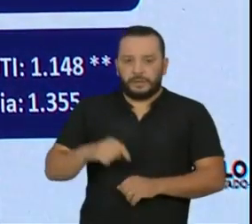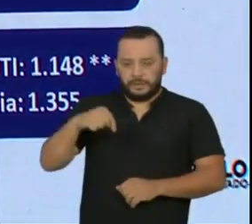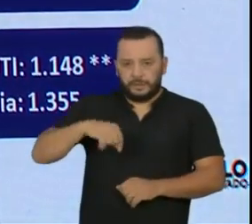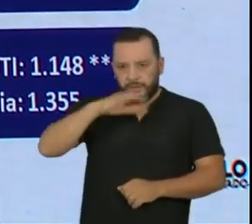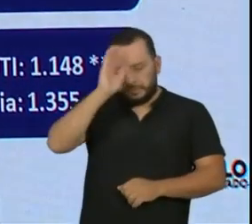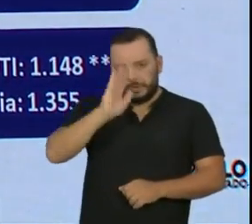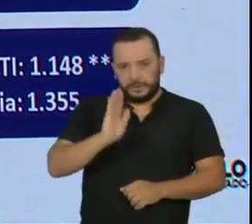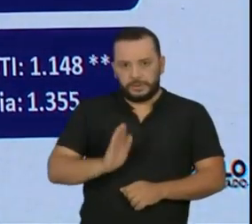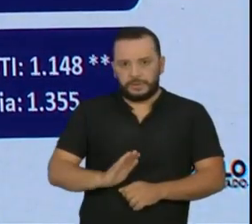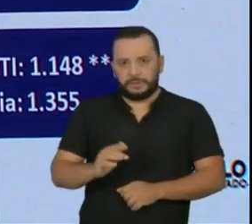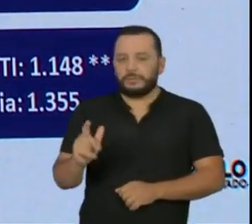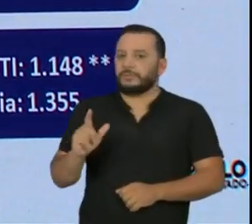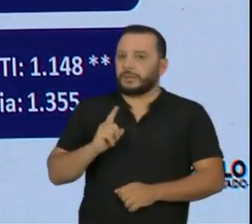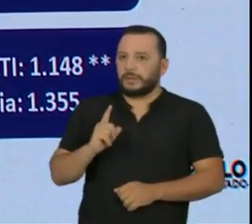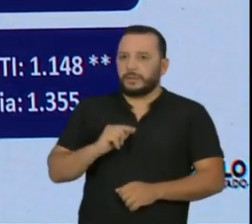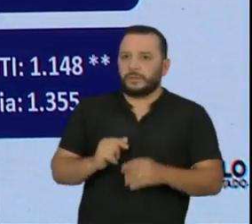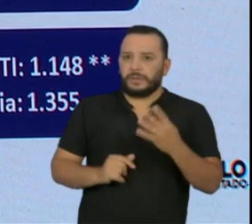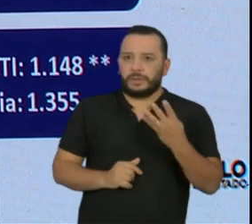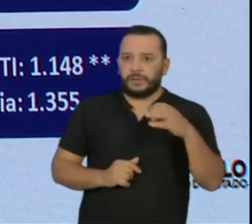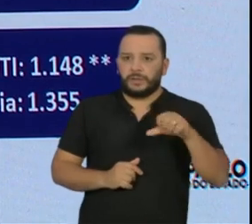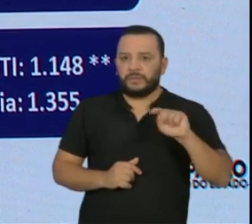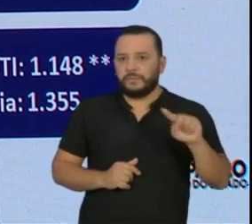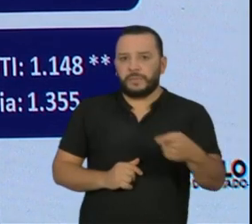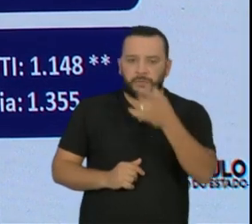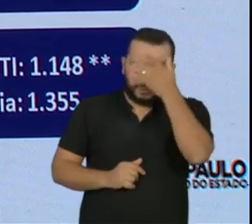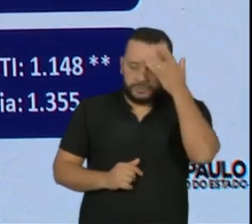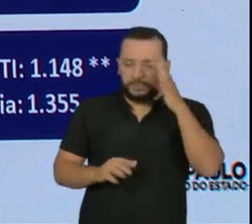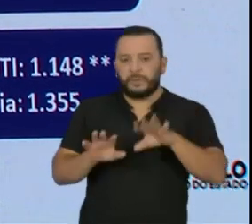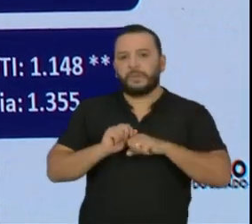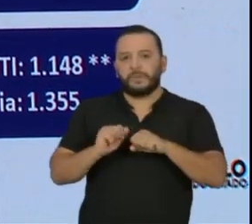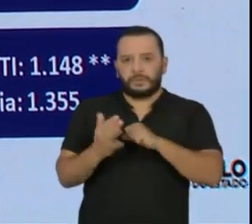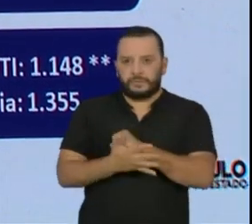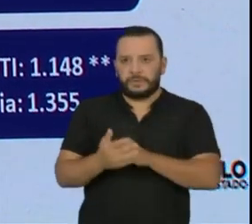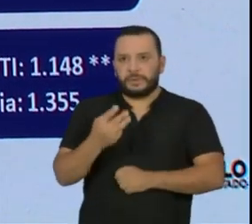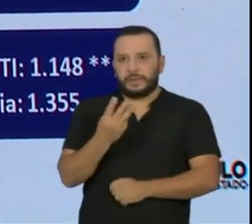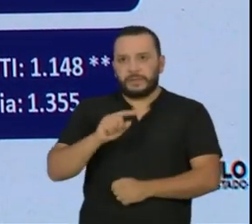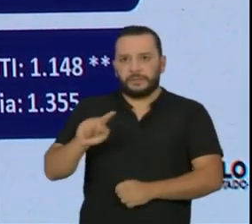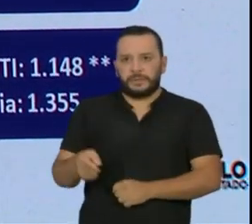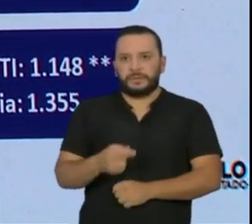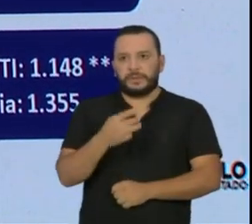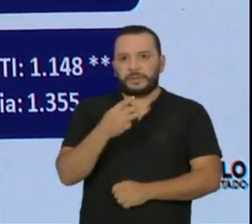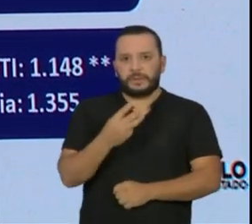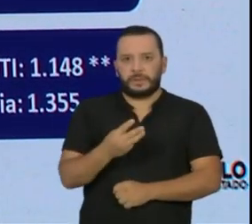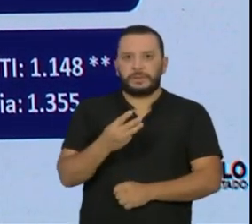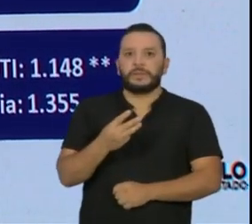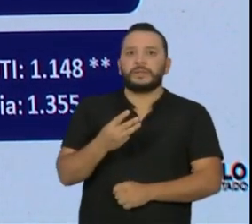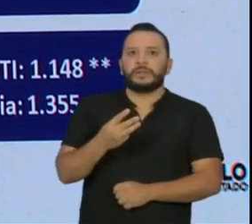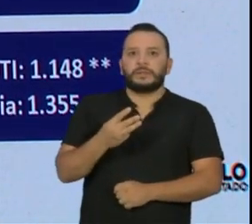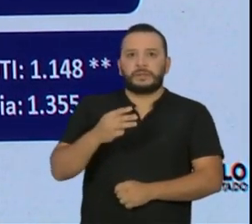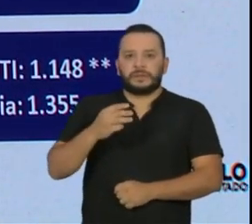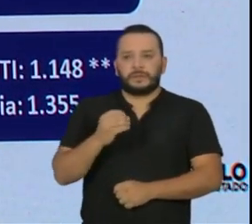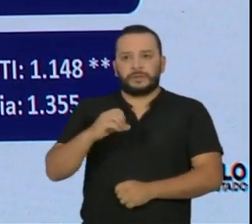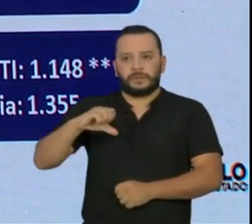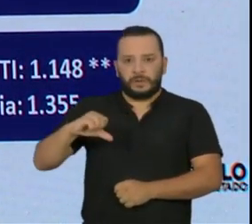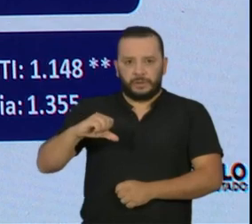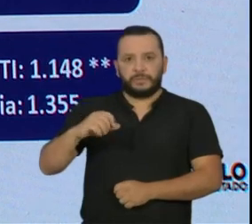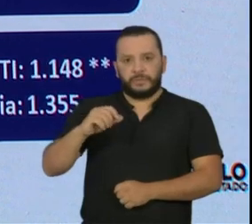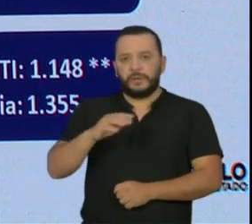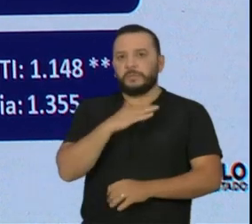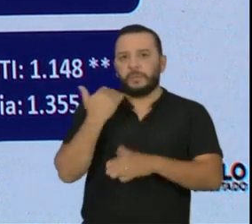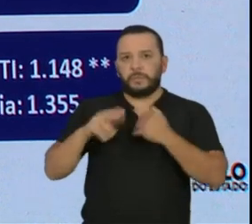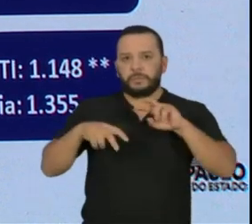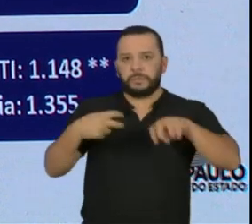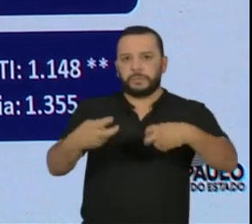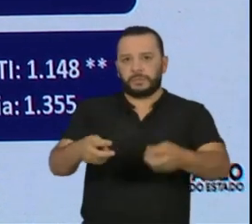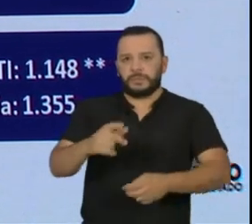Brasil, nós temos 49 mil casos, 3.313 óbitos. Internados em